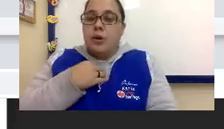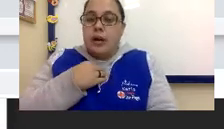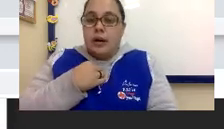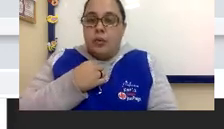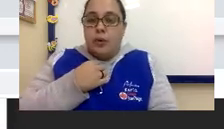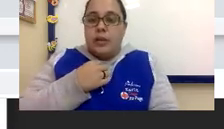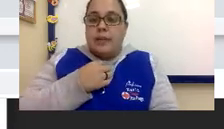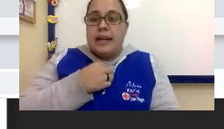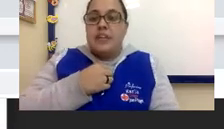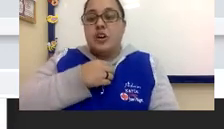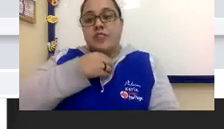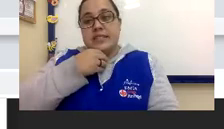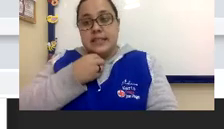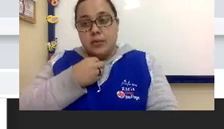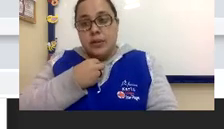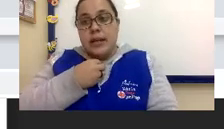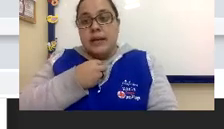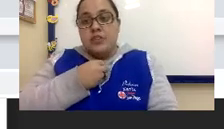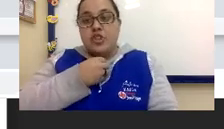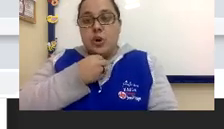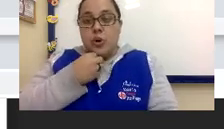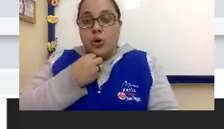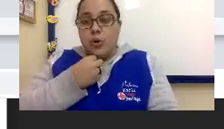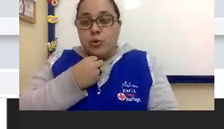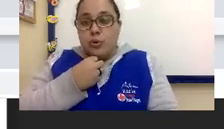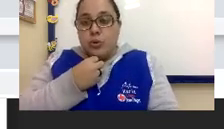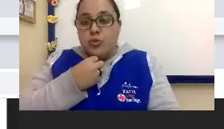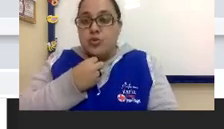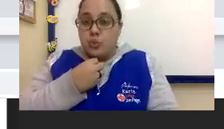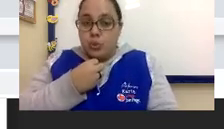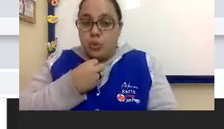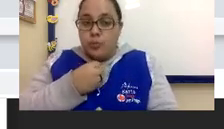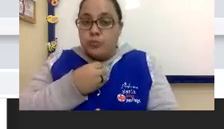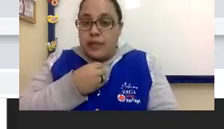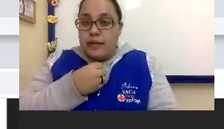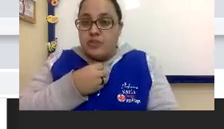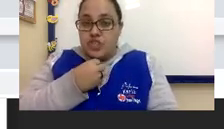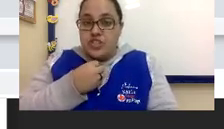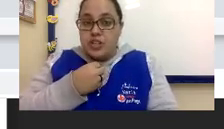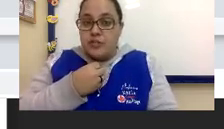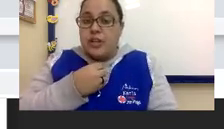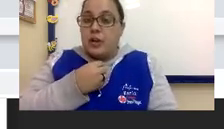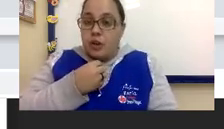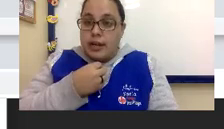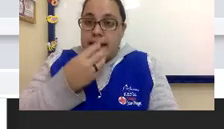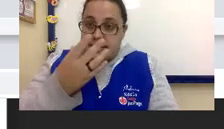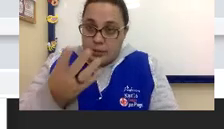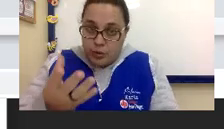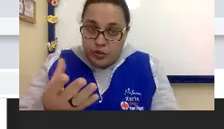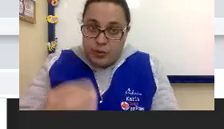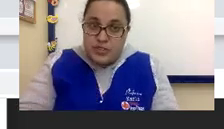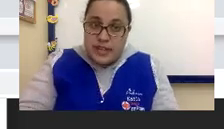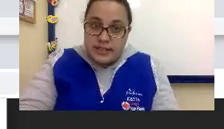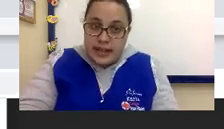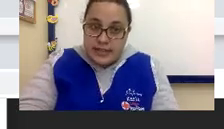que o bolo alimentar, ele sofre ação de outro suco, né, digestivo, que agora é esse que a